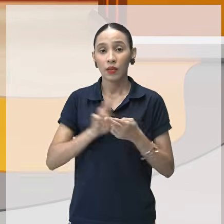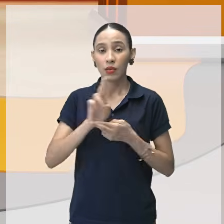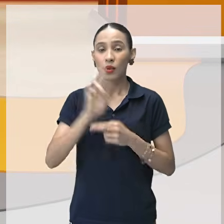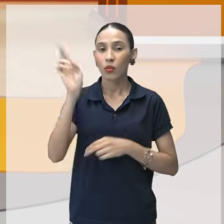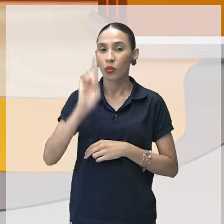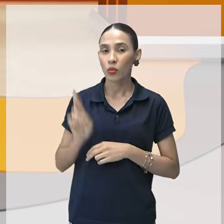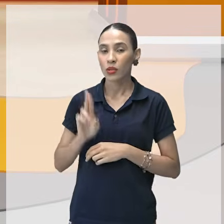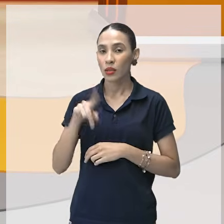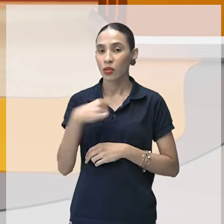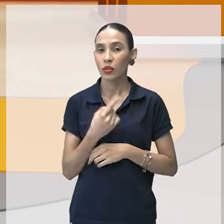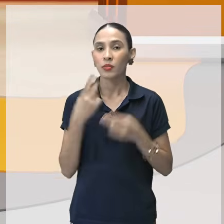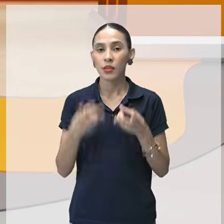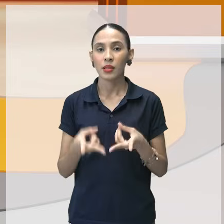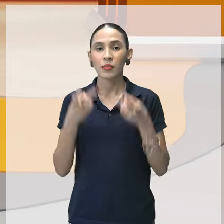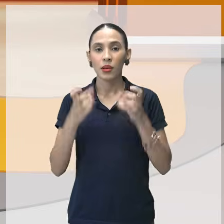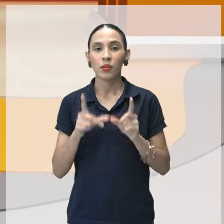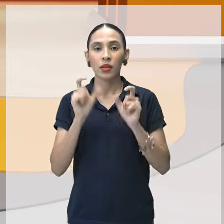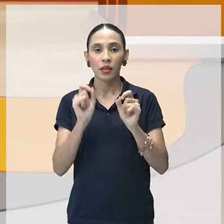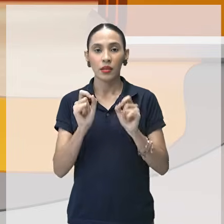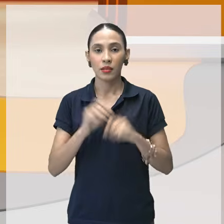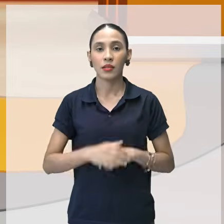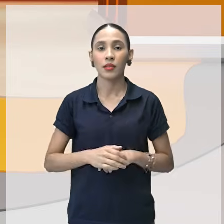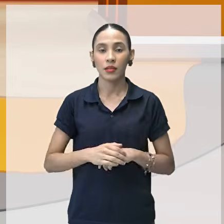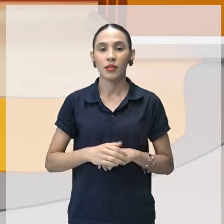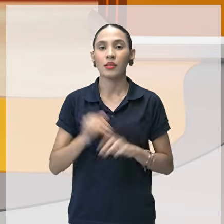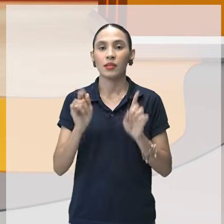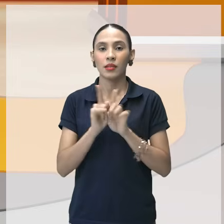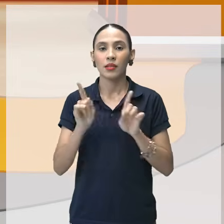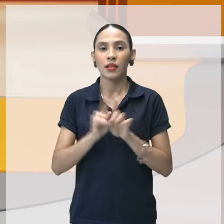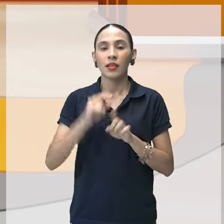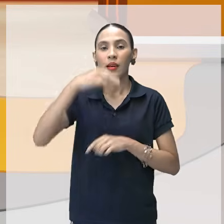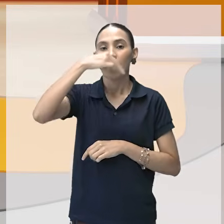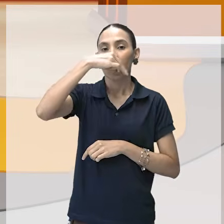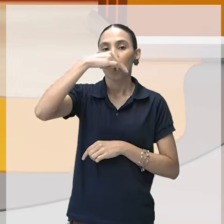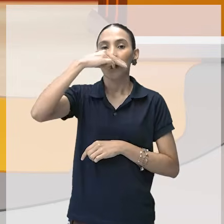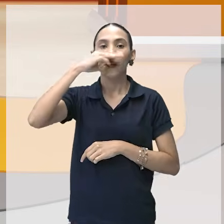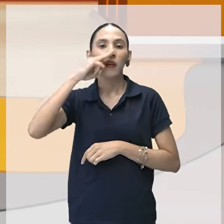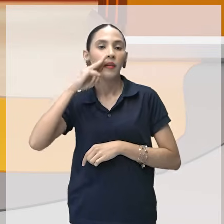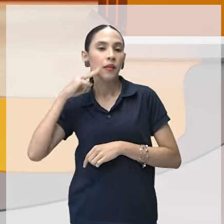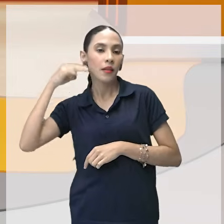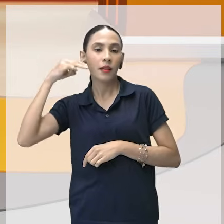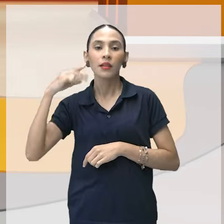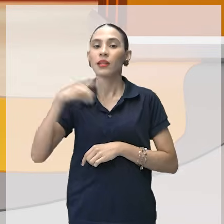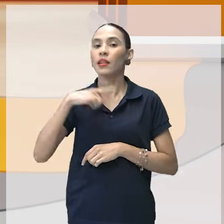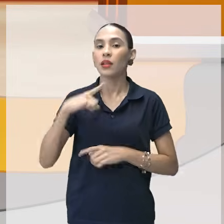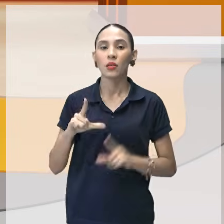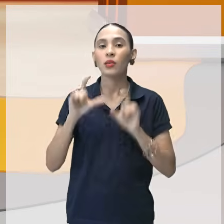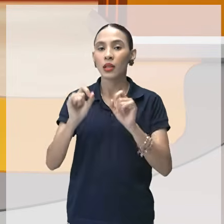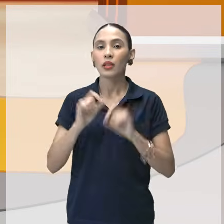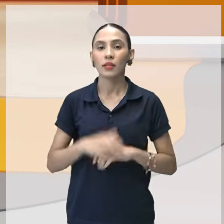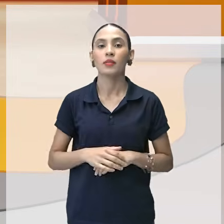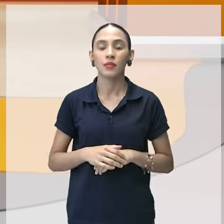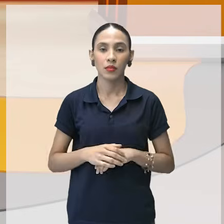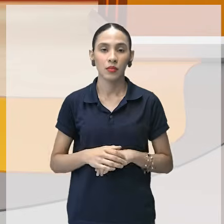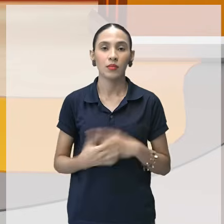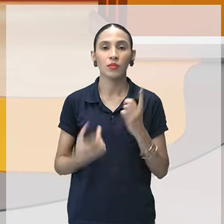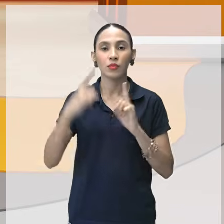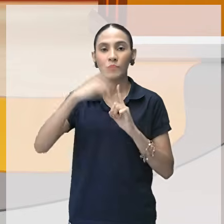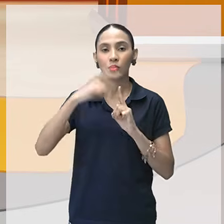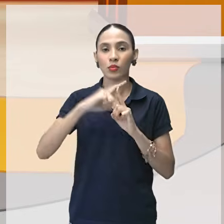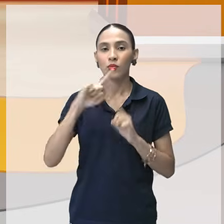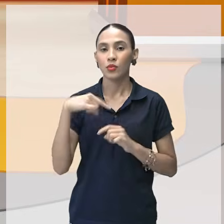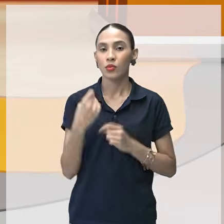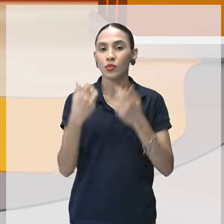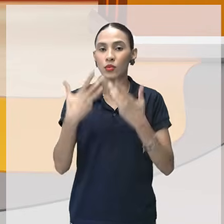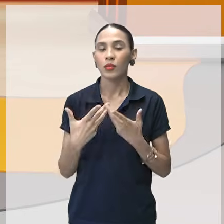Russa, vamos observar que com a figura de Stalin, haverá justamente vamos dizer assim, o molde do que nós